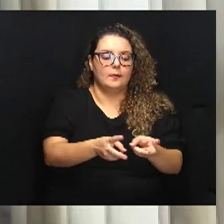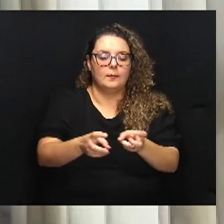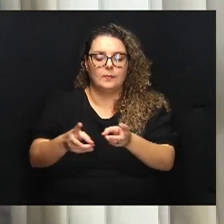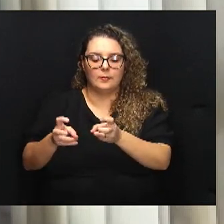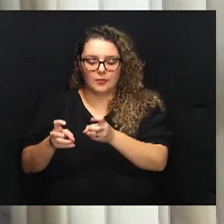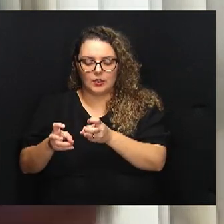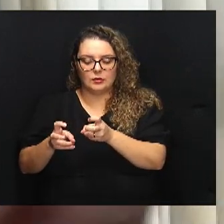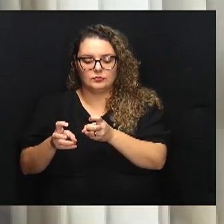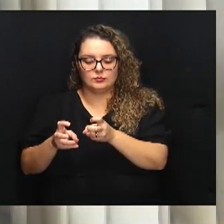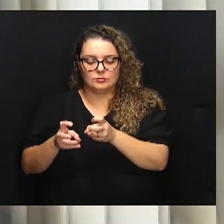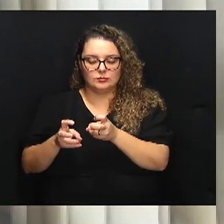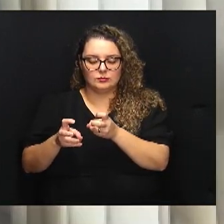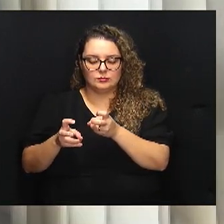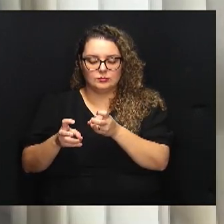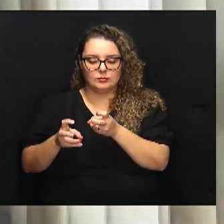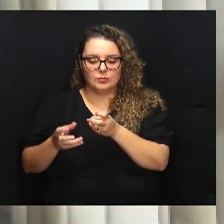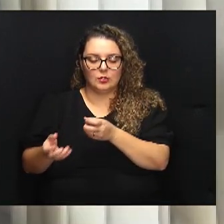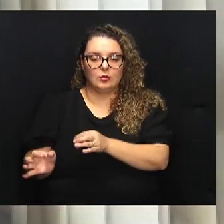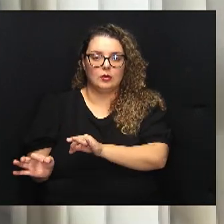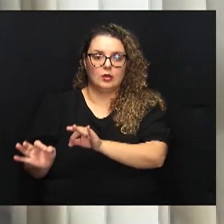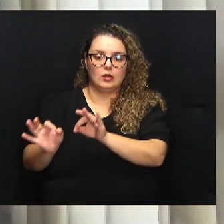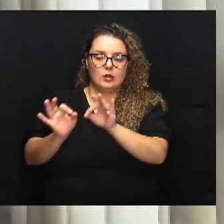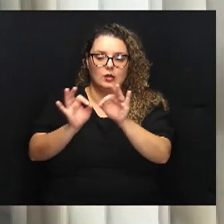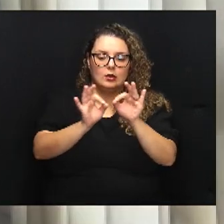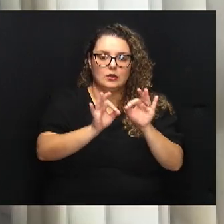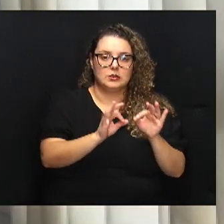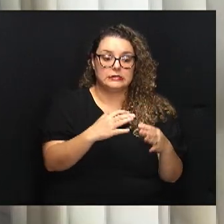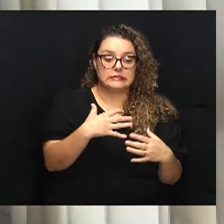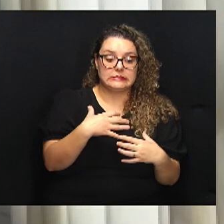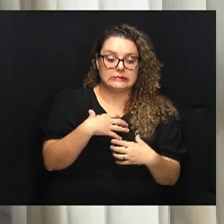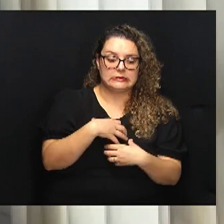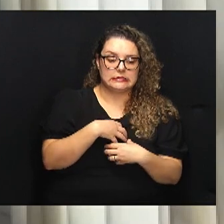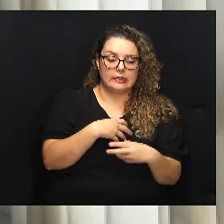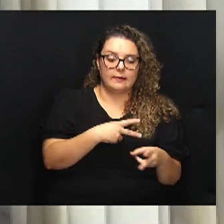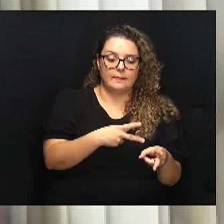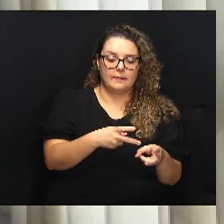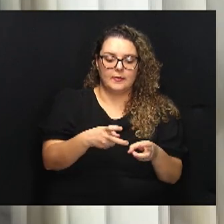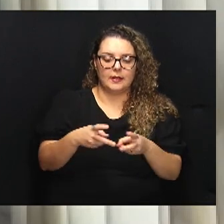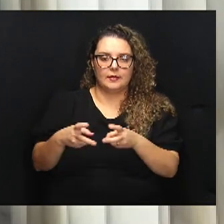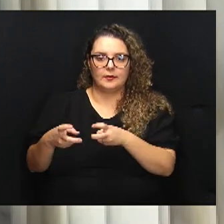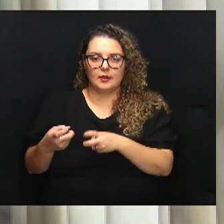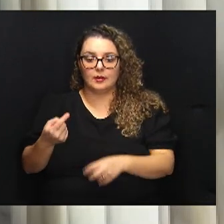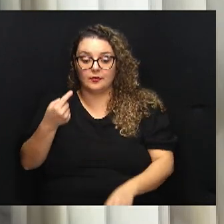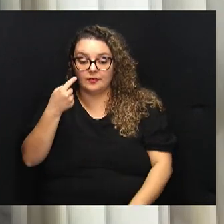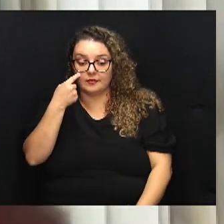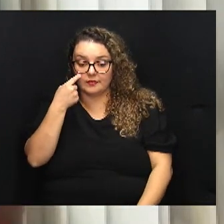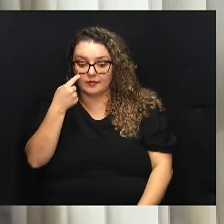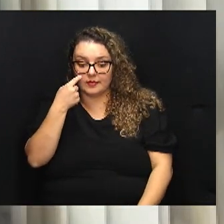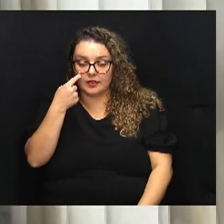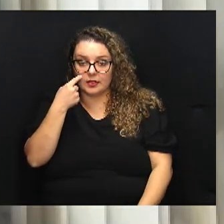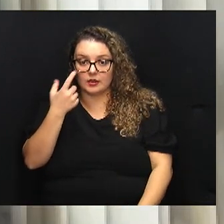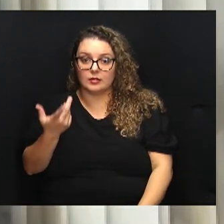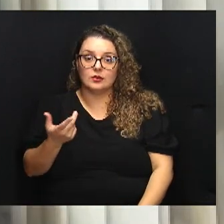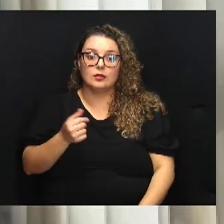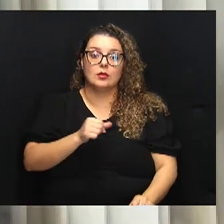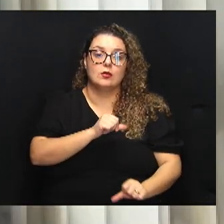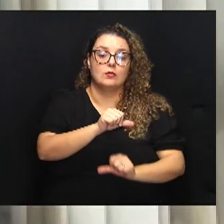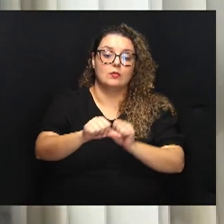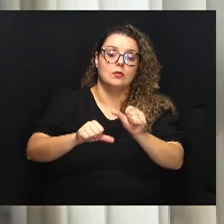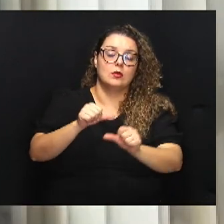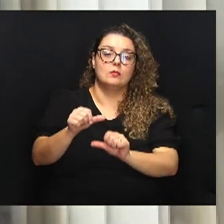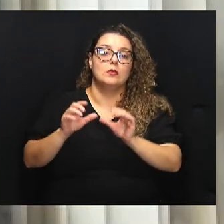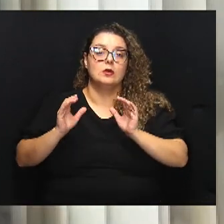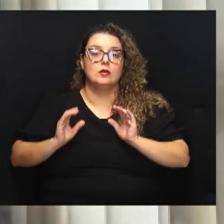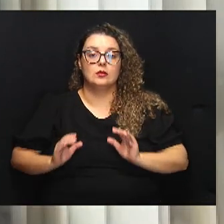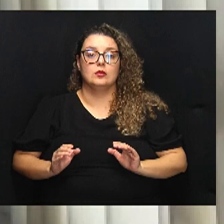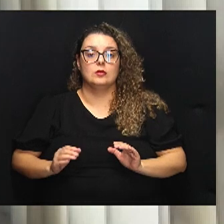apenas acompanhar, sentir, enxergar, observar mudanças de comportamento